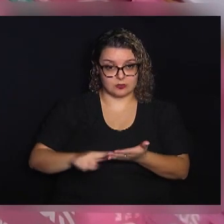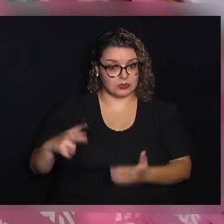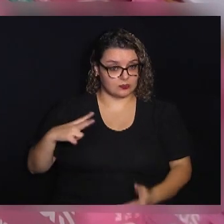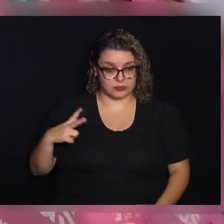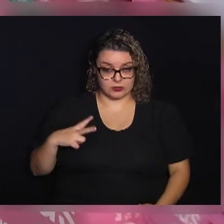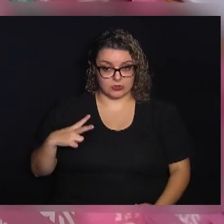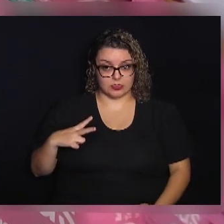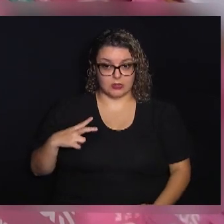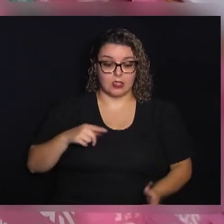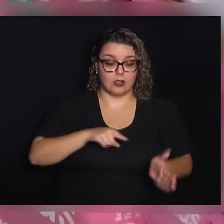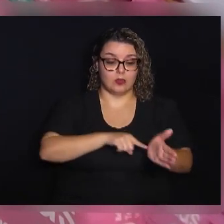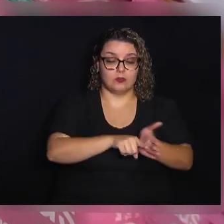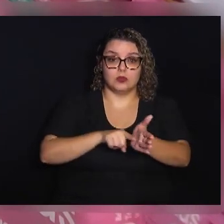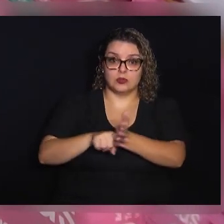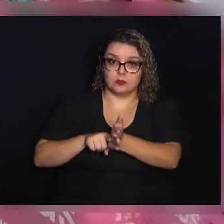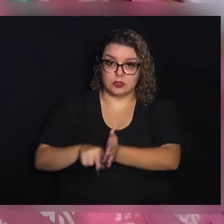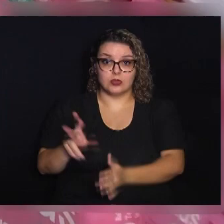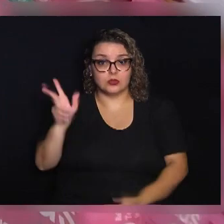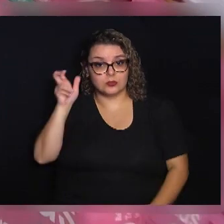A pesquisa ouviu